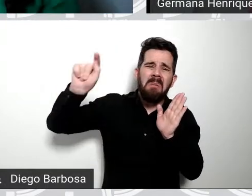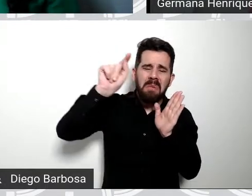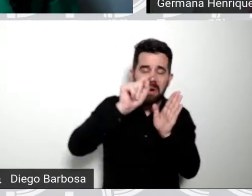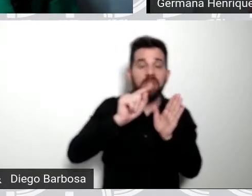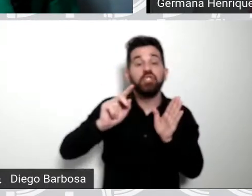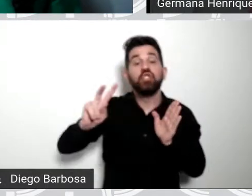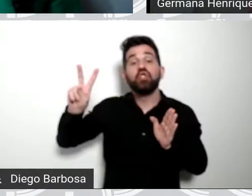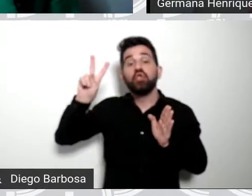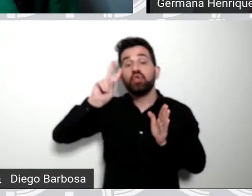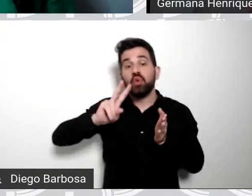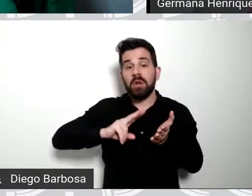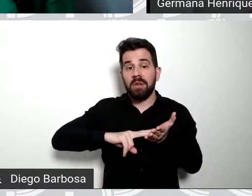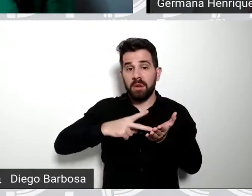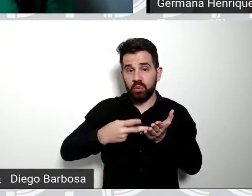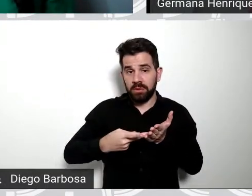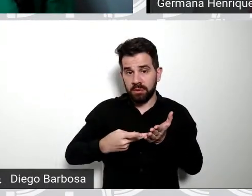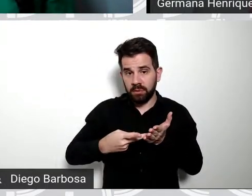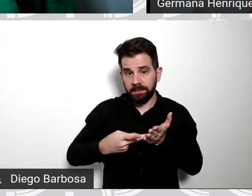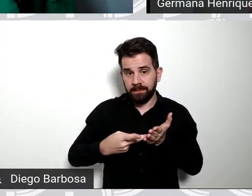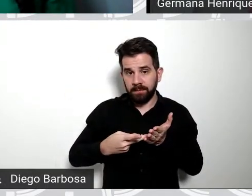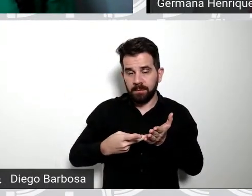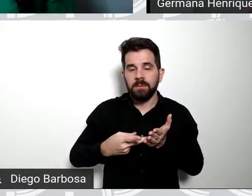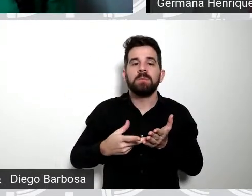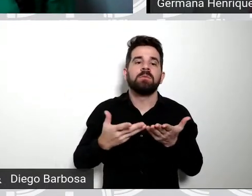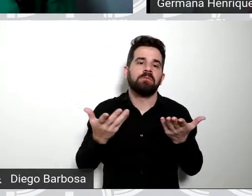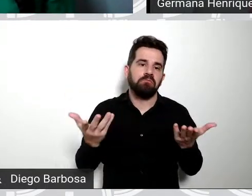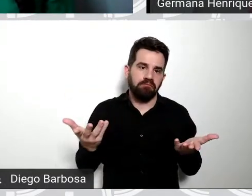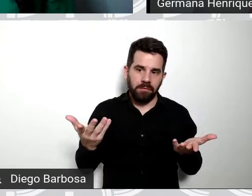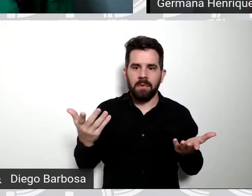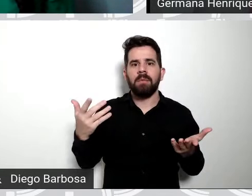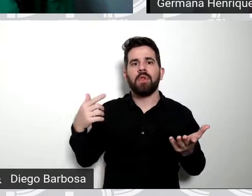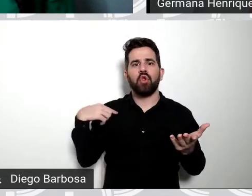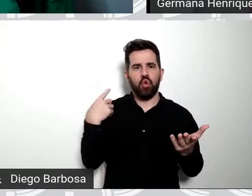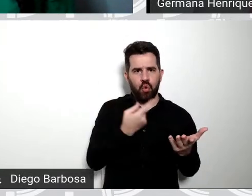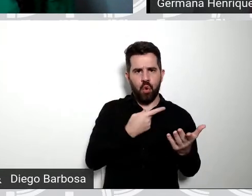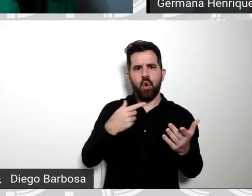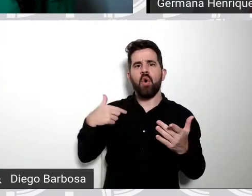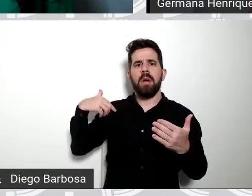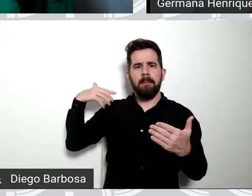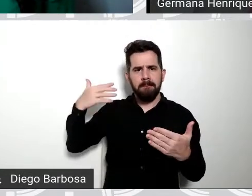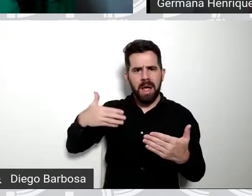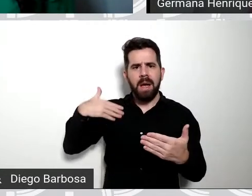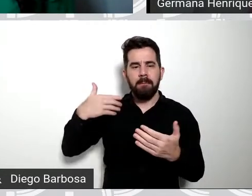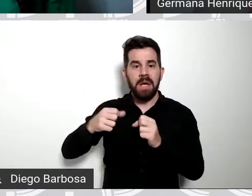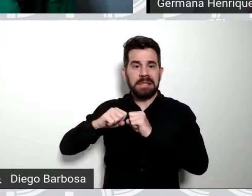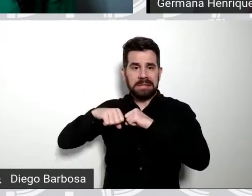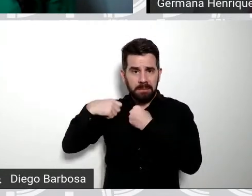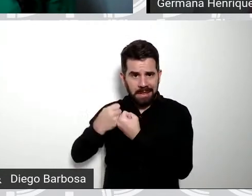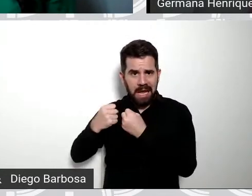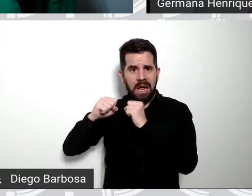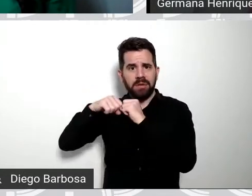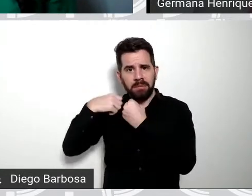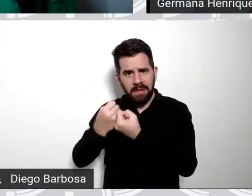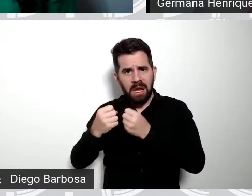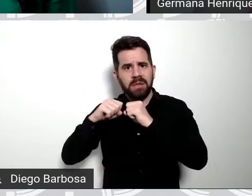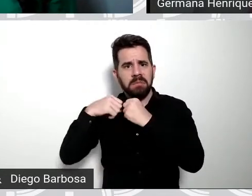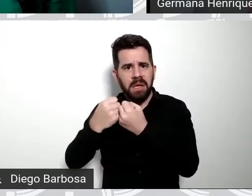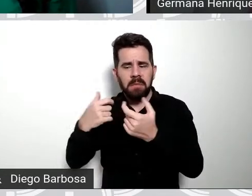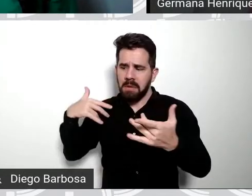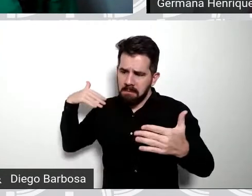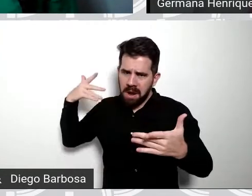relação aos eventos que nós temos realizado desde então, nós temos atingido esse objetivo.